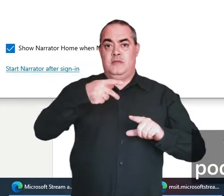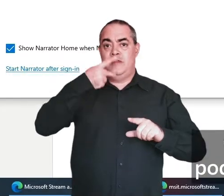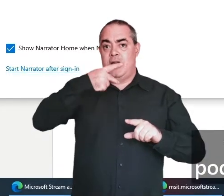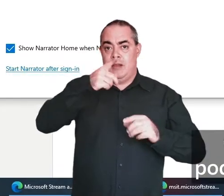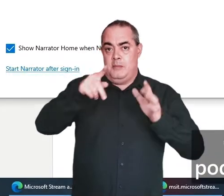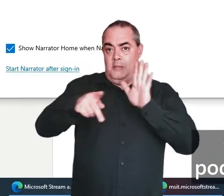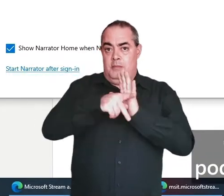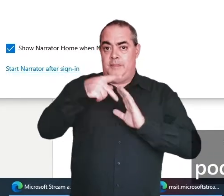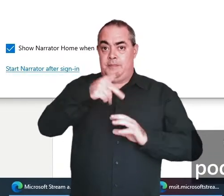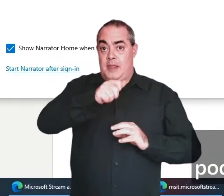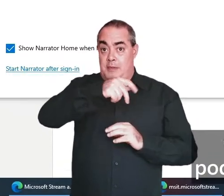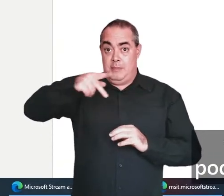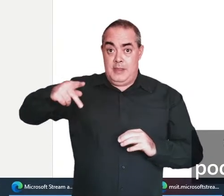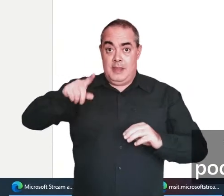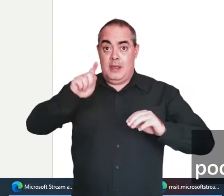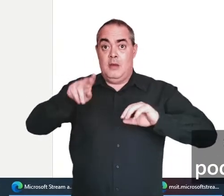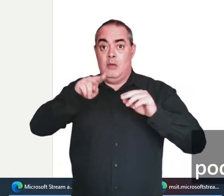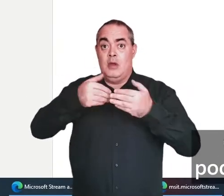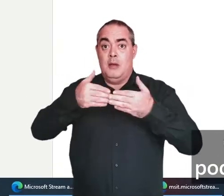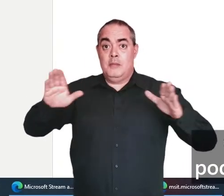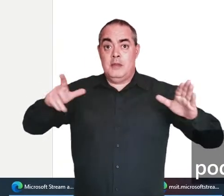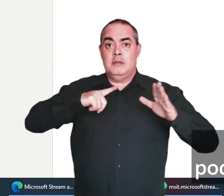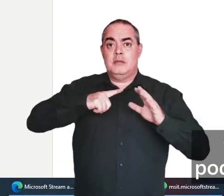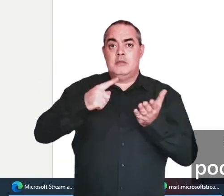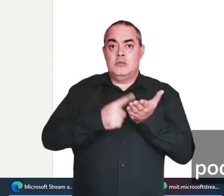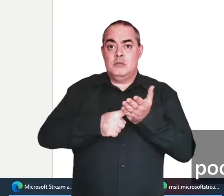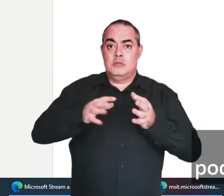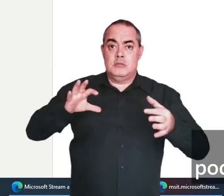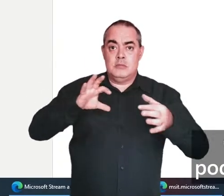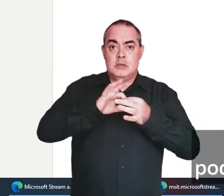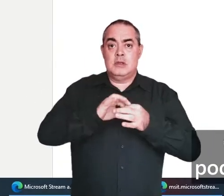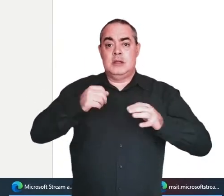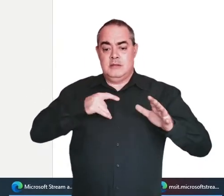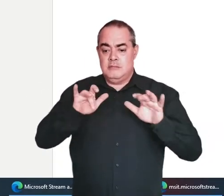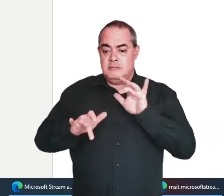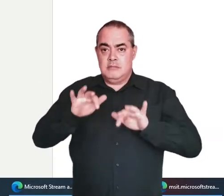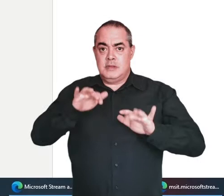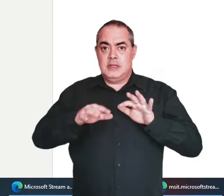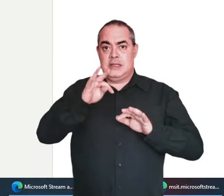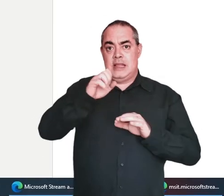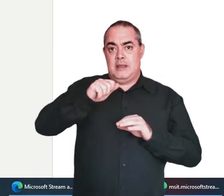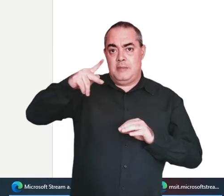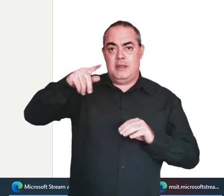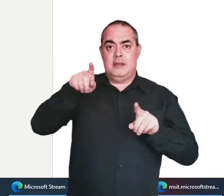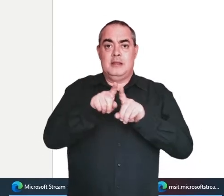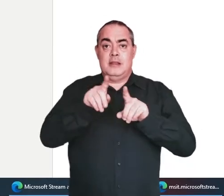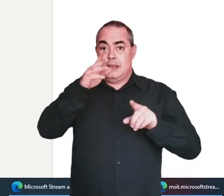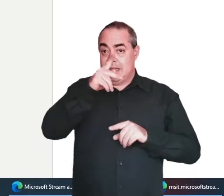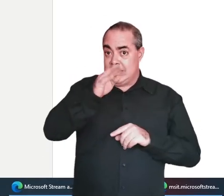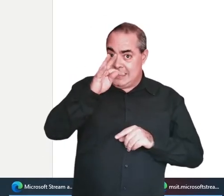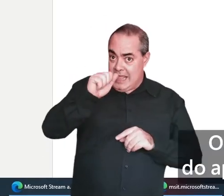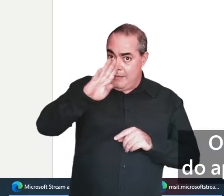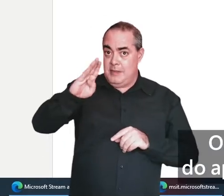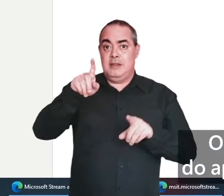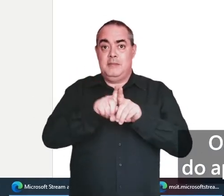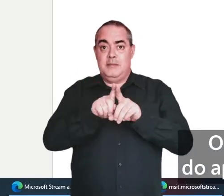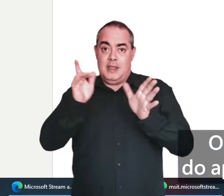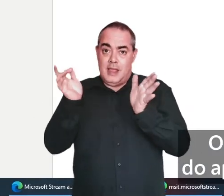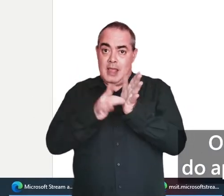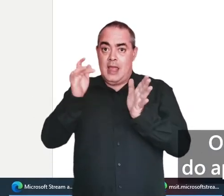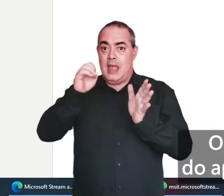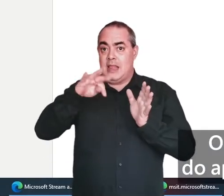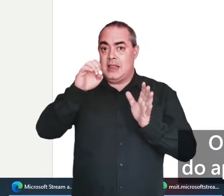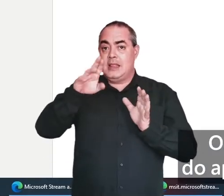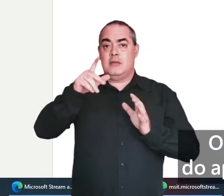Windows. Os aplicativos criados em Power Apps podem ser abertos usando uma combinação de teclas como Tab e Enter. Os leitores de